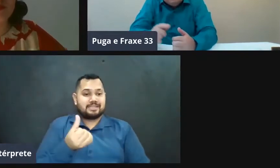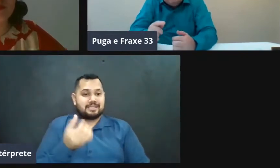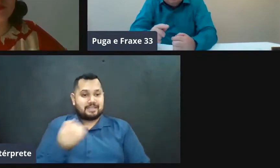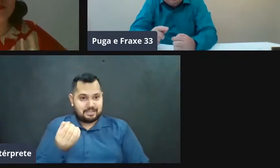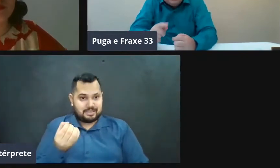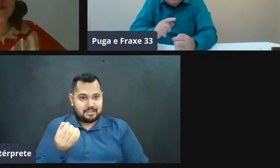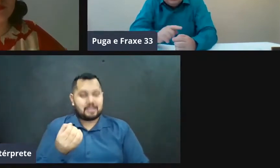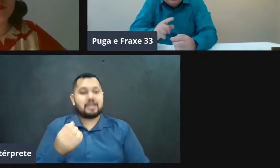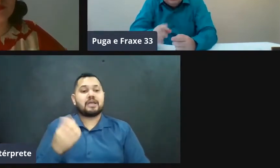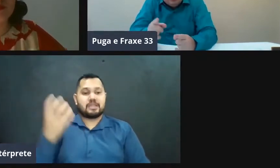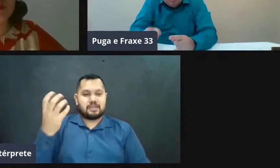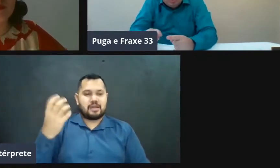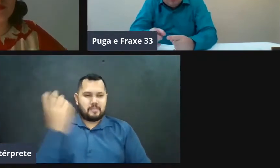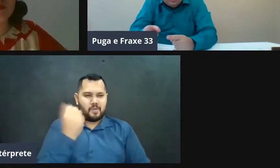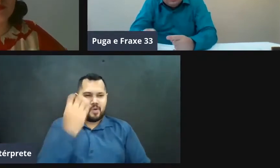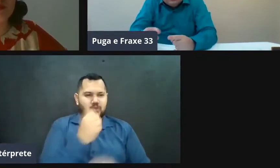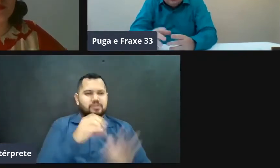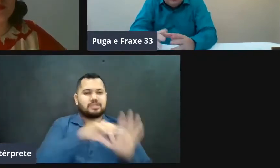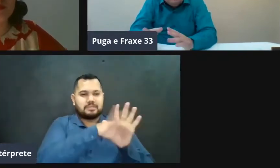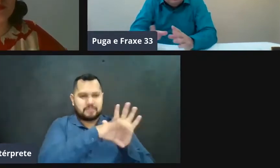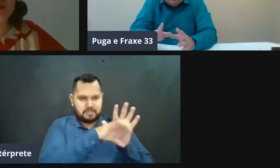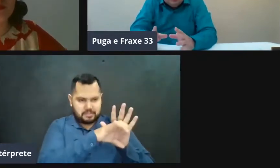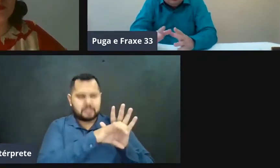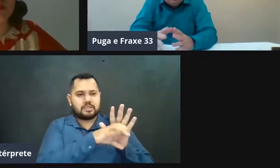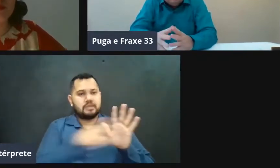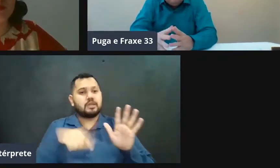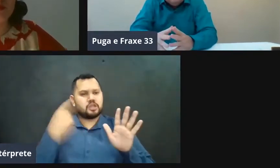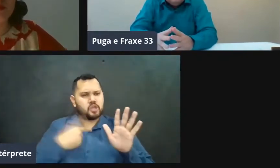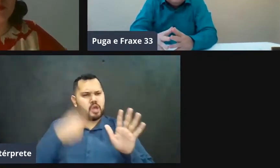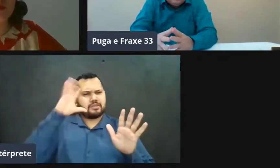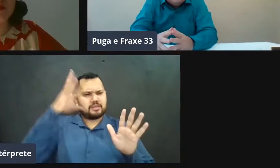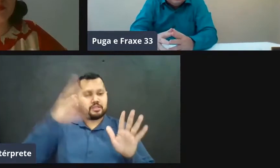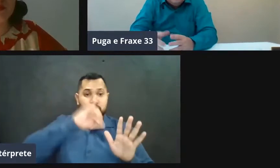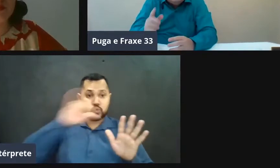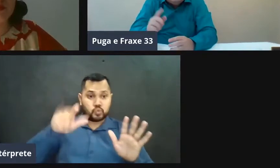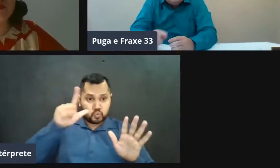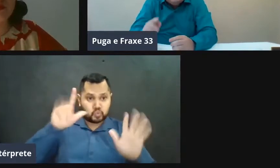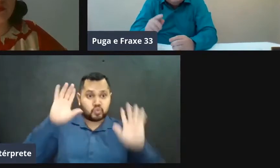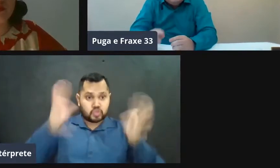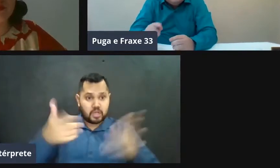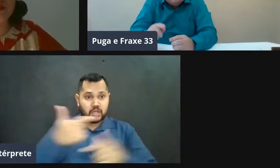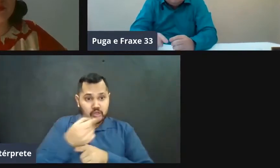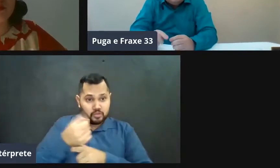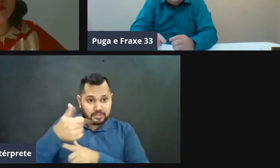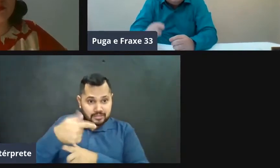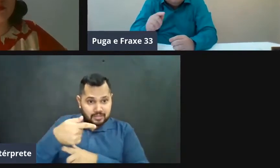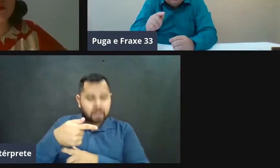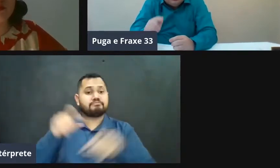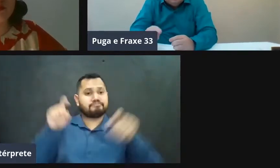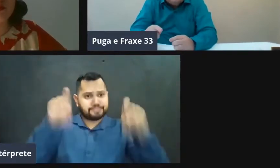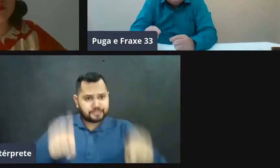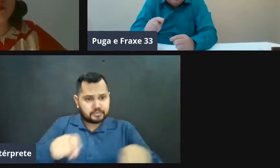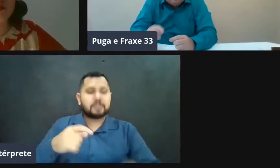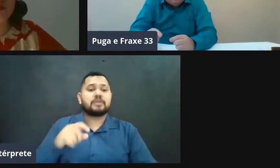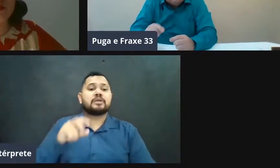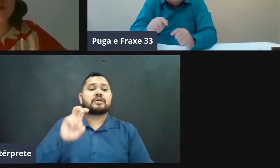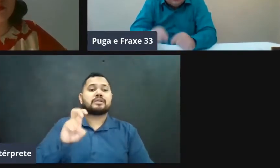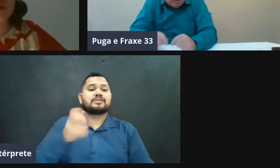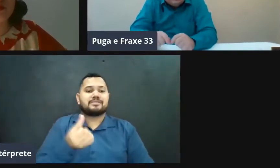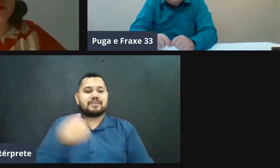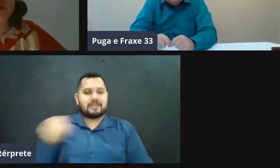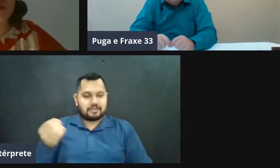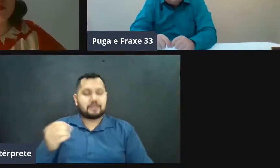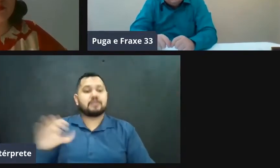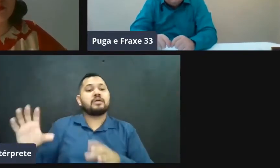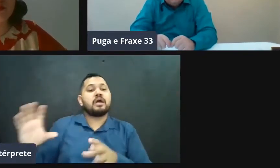essa decisão foi tomada logo que assumimos, em julho de 2017, essas 560 bolsas seriam mantidas com recursos